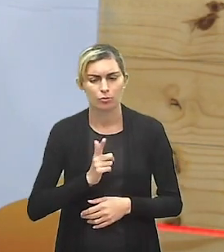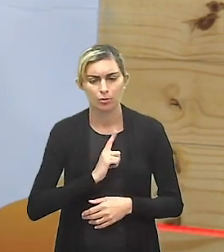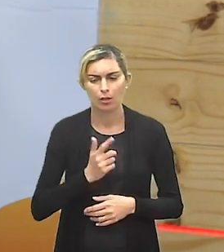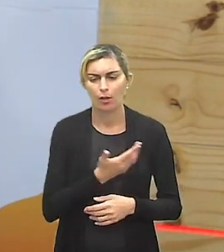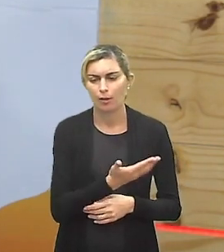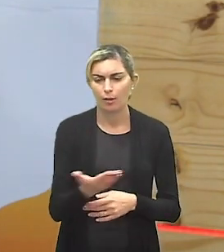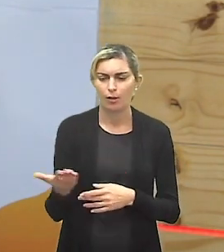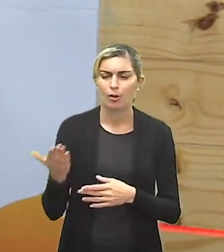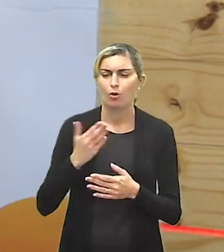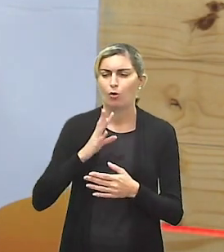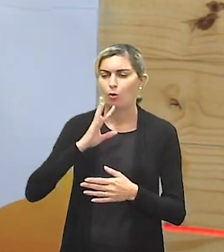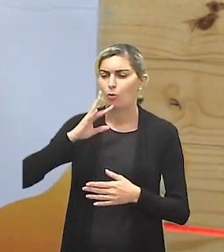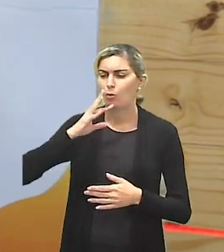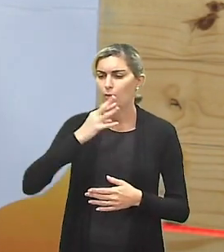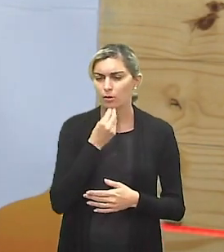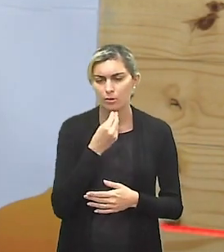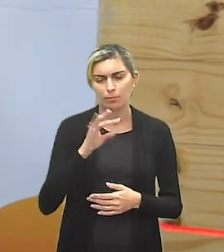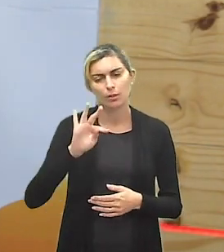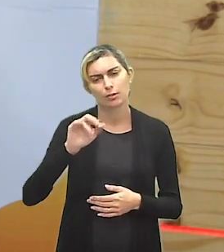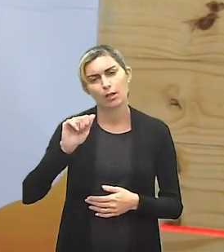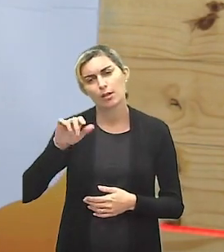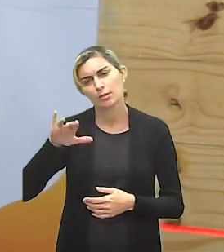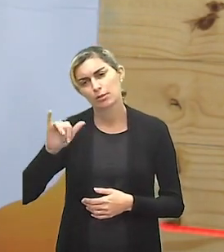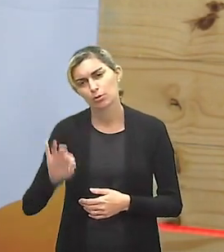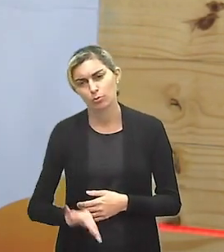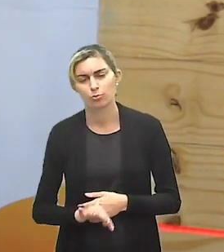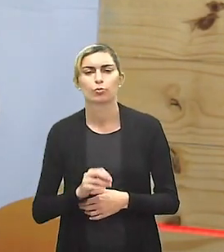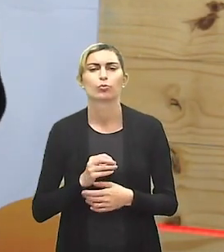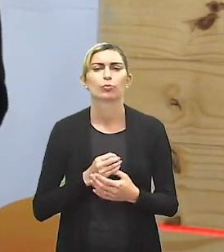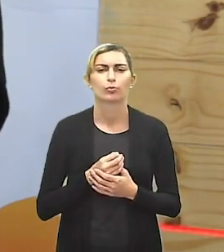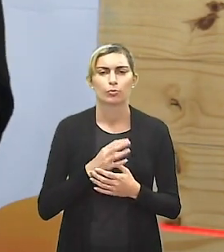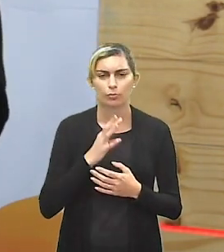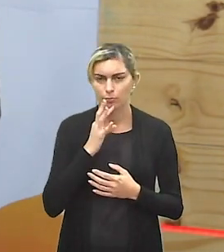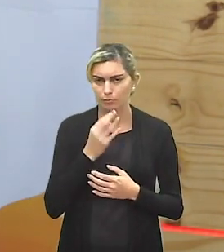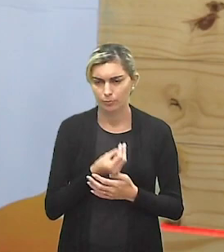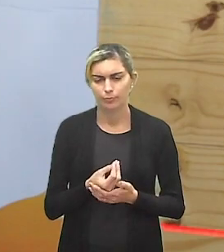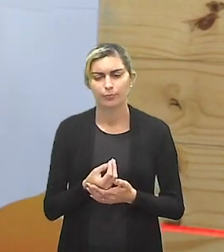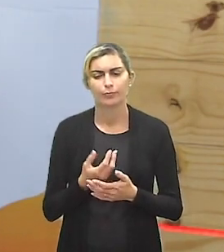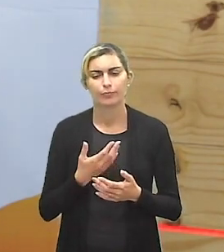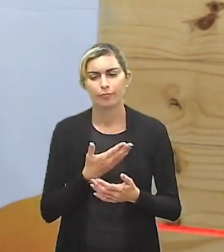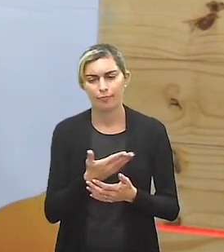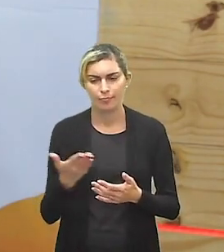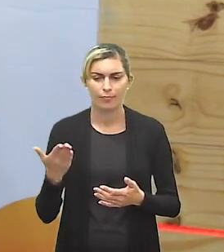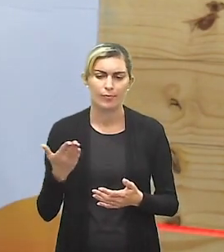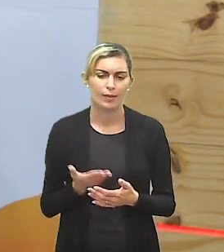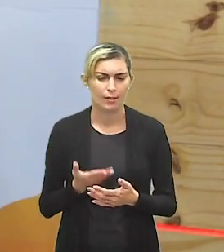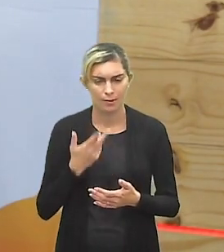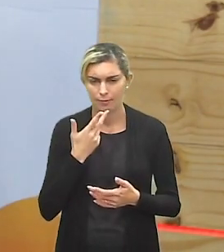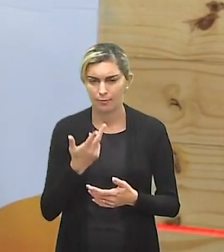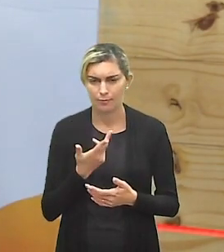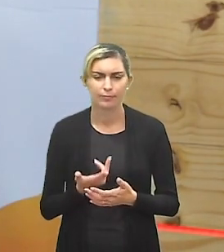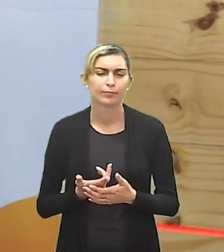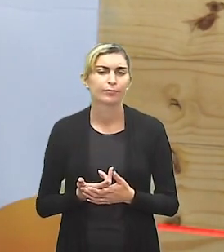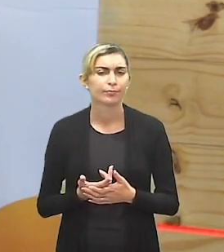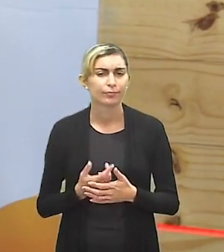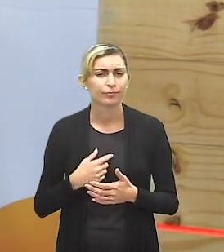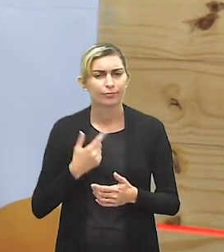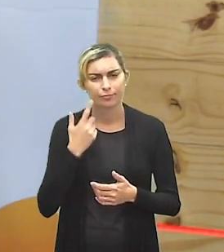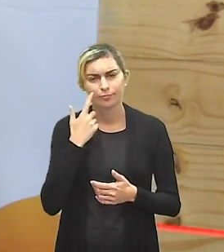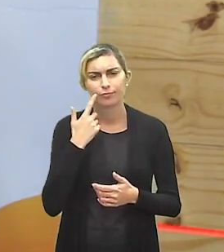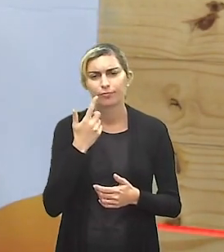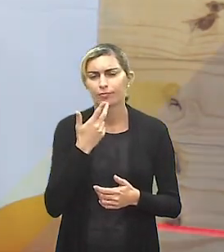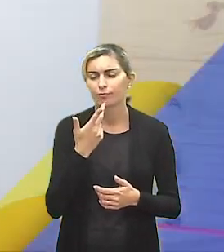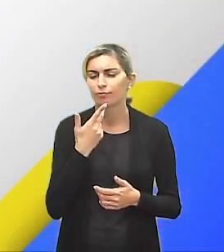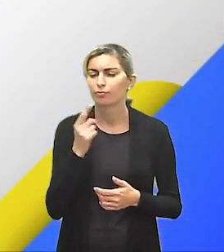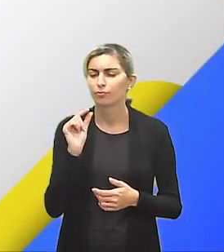exemplo de conhecimento tácito, de classificação tácita, certo? Acredito que com o exemplo tenha ficado mais claro. Vamos falar um pouquinho